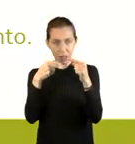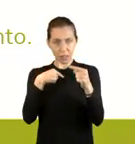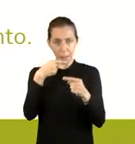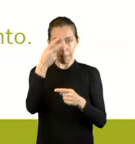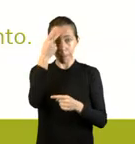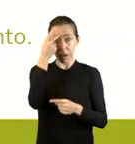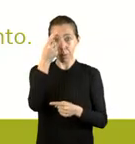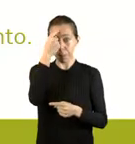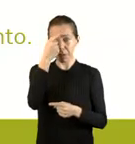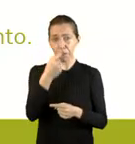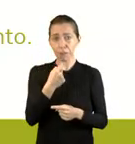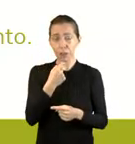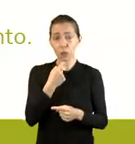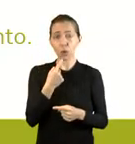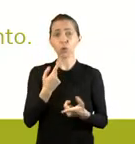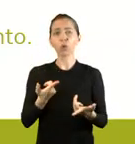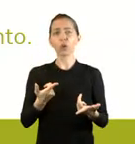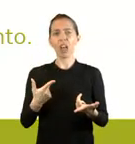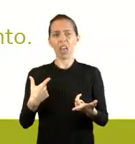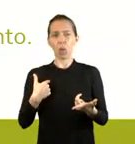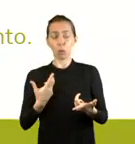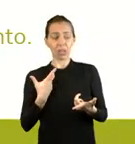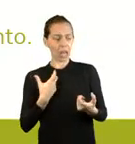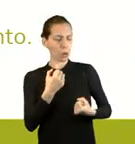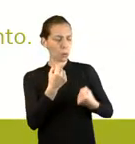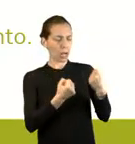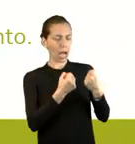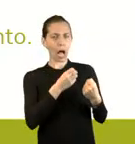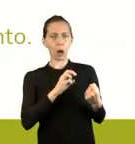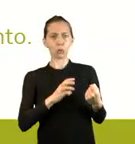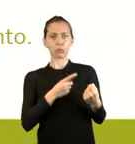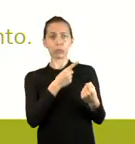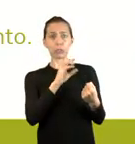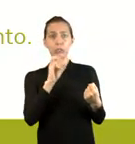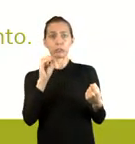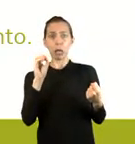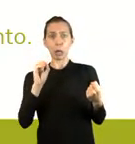que um carro de 100 mil, mas eu ganho 3 mil.